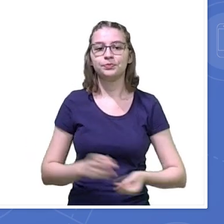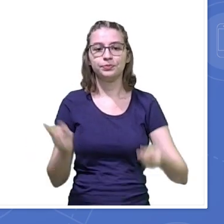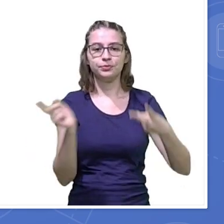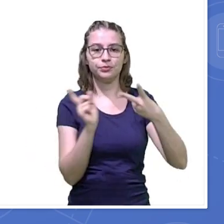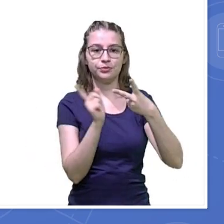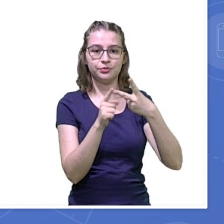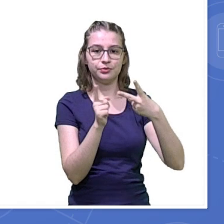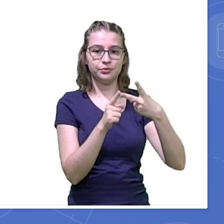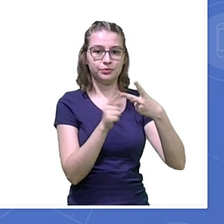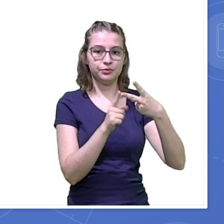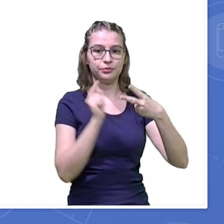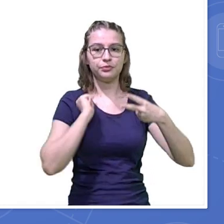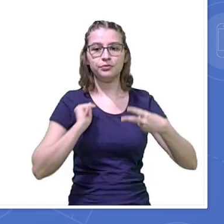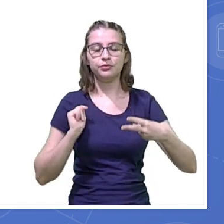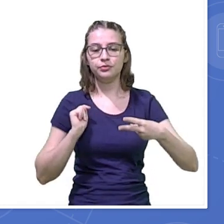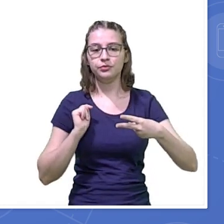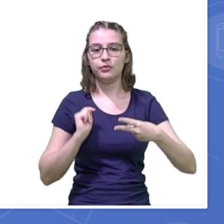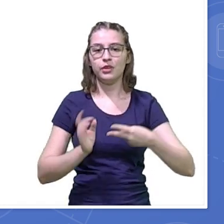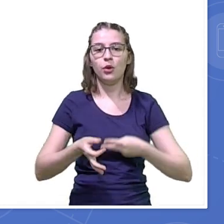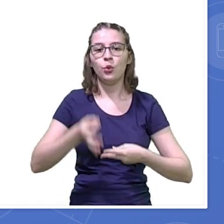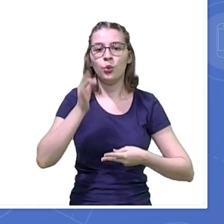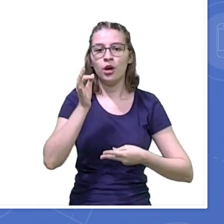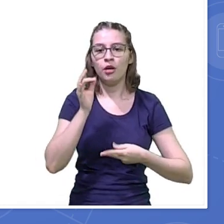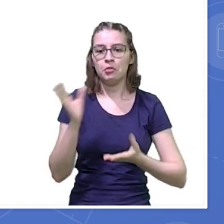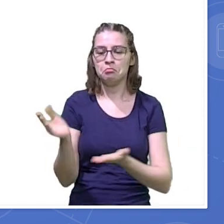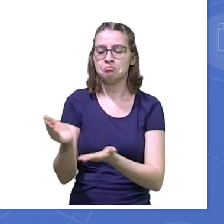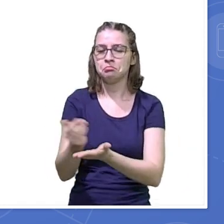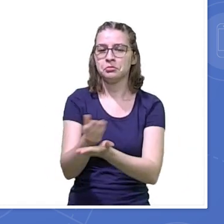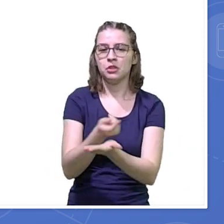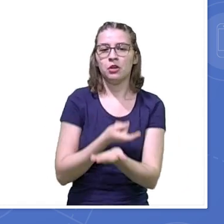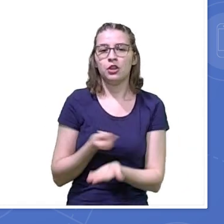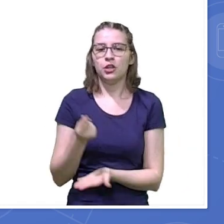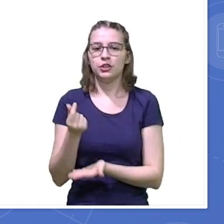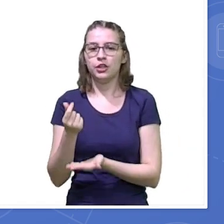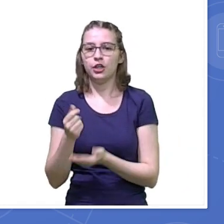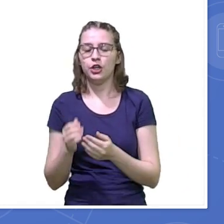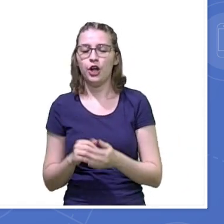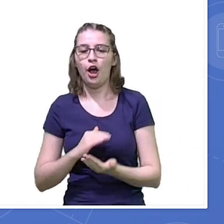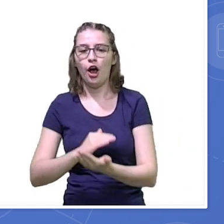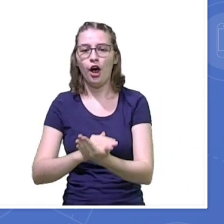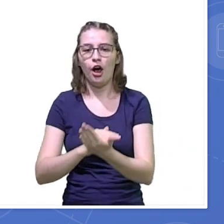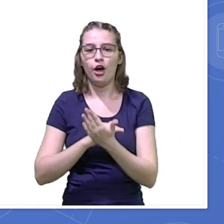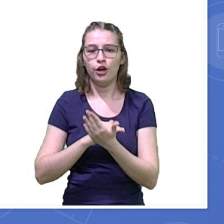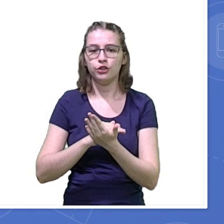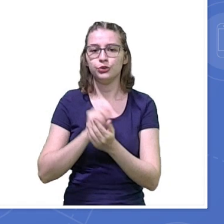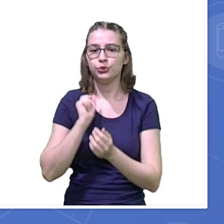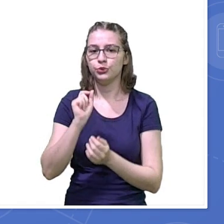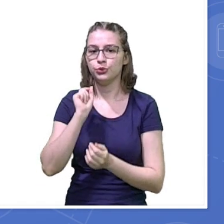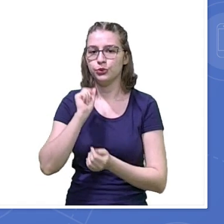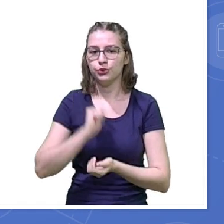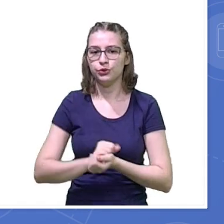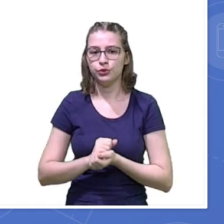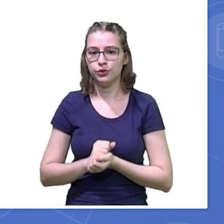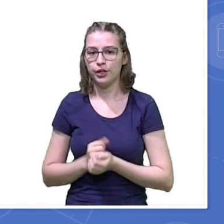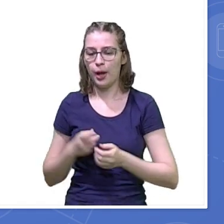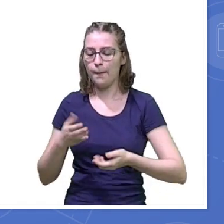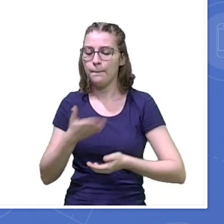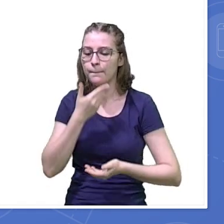Segunda questão, o café conseguiu acumular riquezas e melhorar a infraestrutura do país, principalmente na região sudeste,